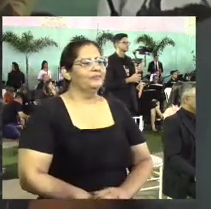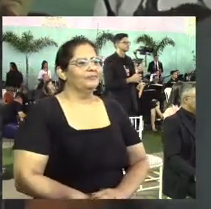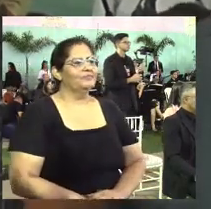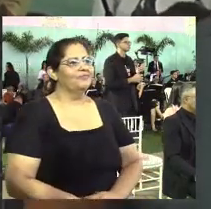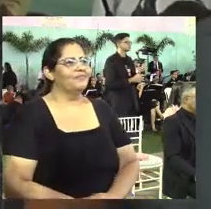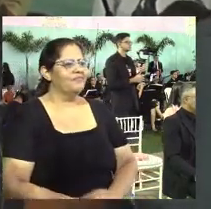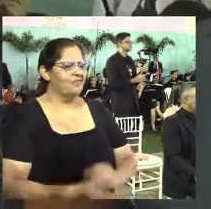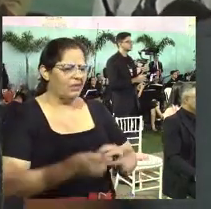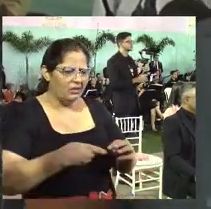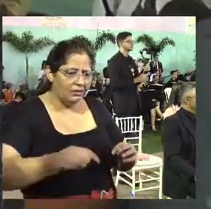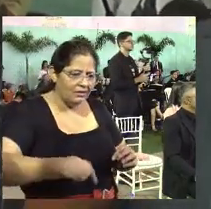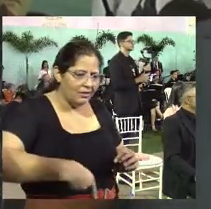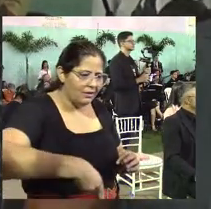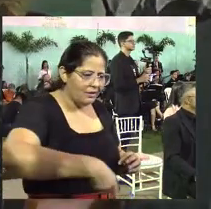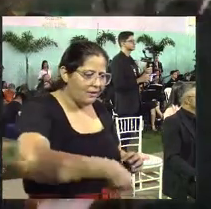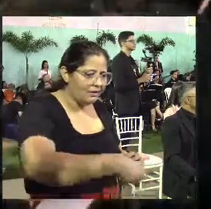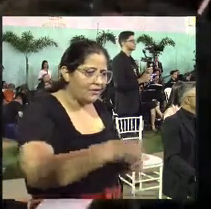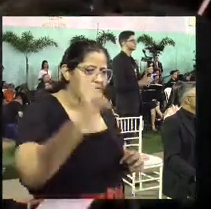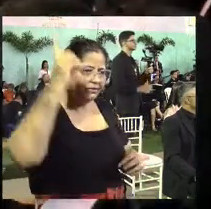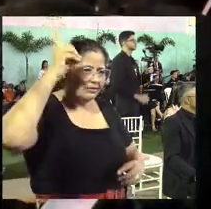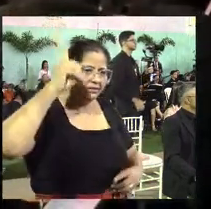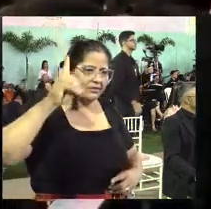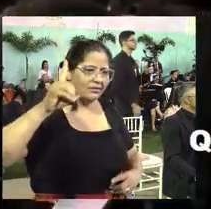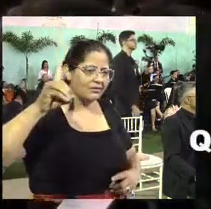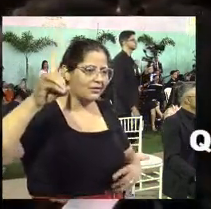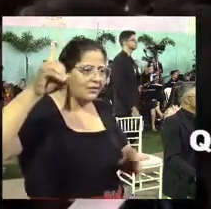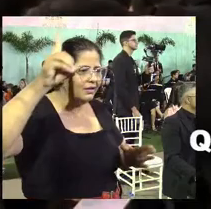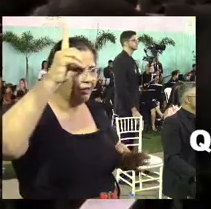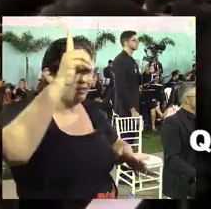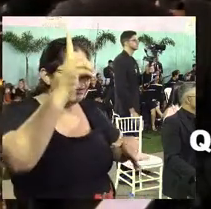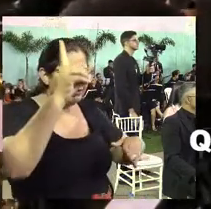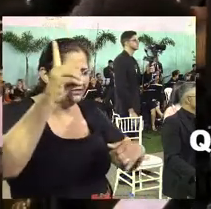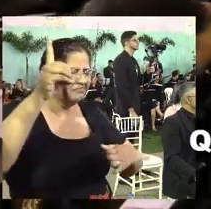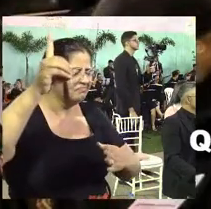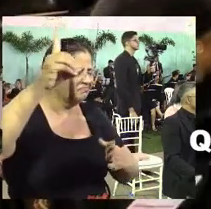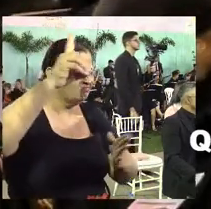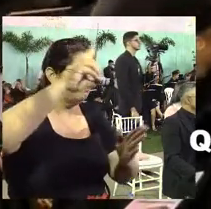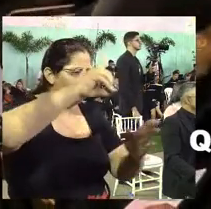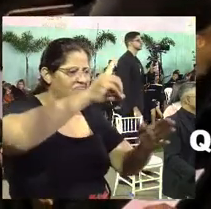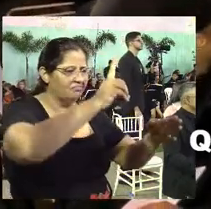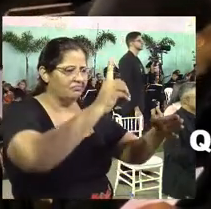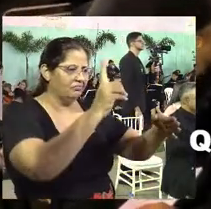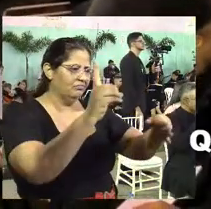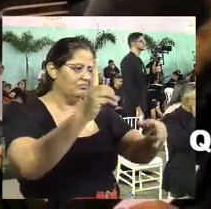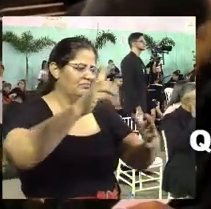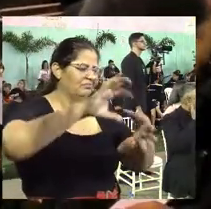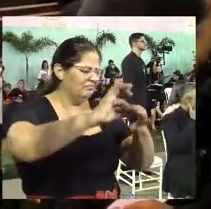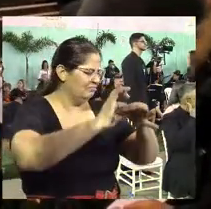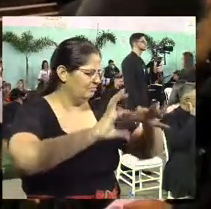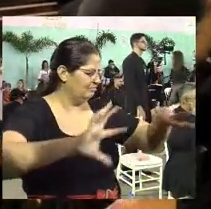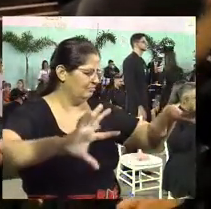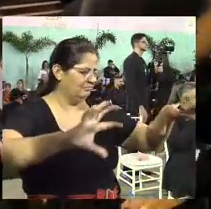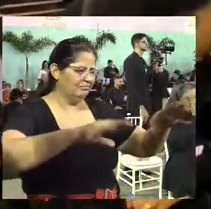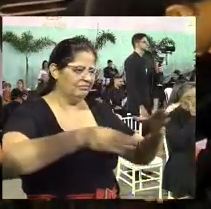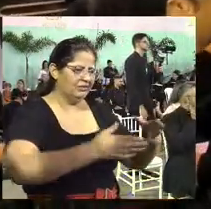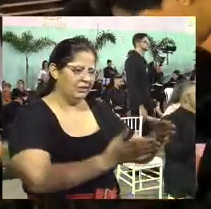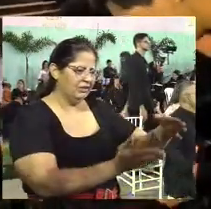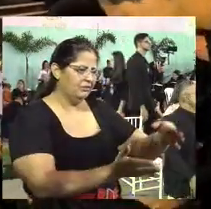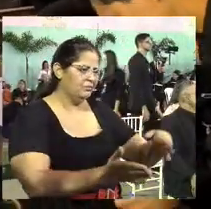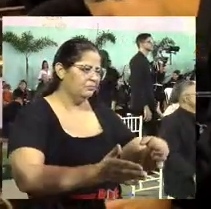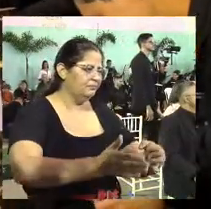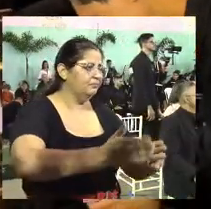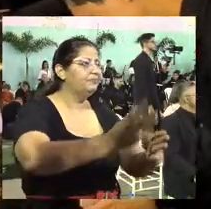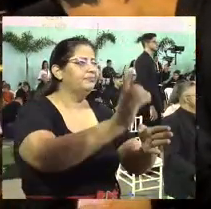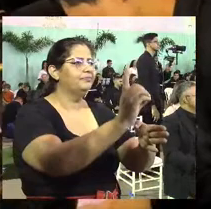Deus vai na frente quebrando as correntes tirando os espinhos